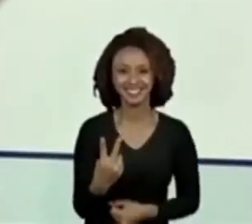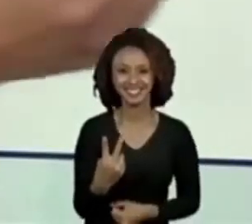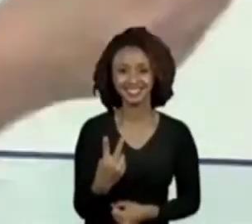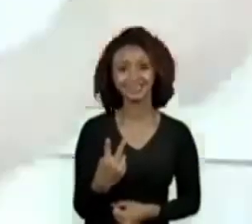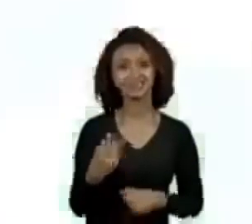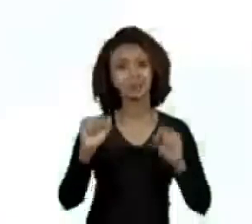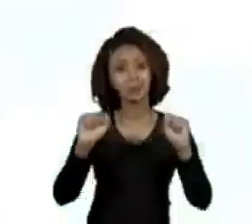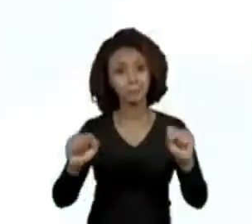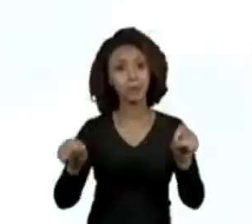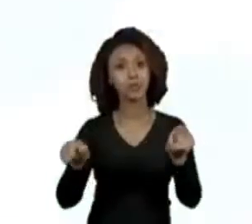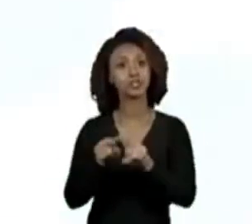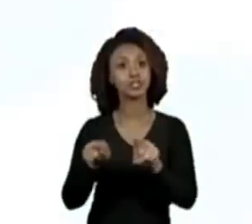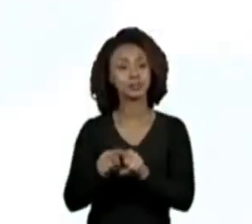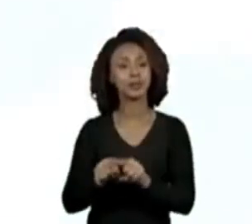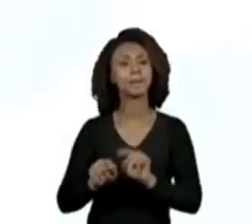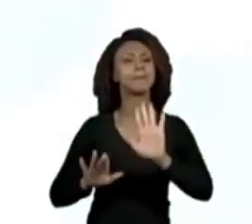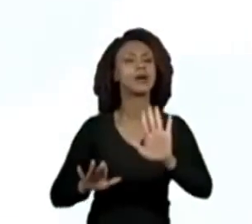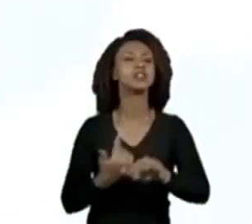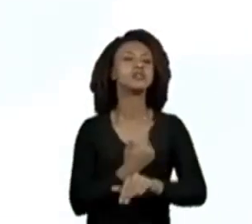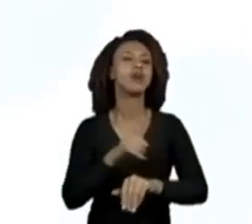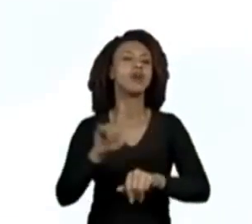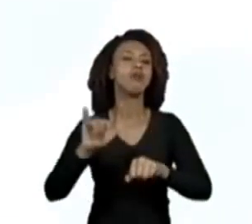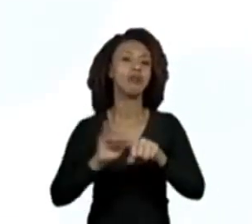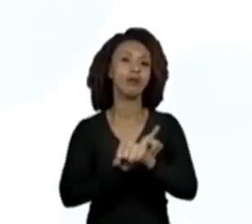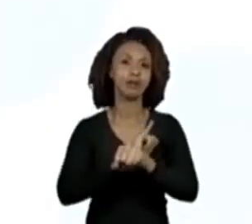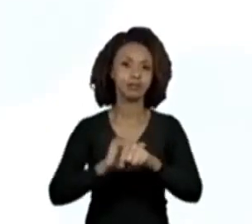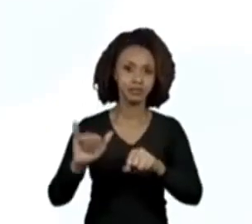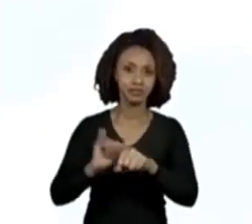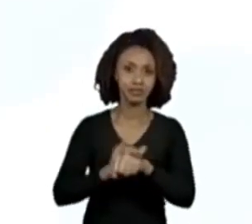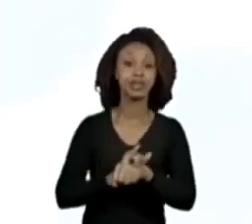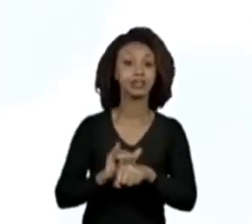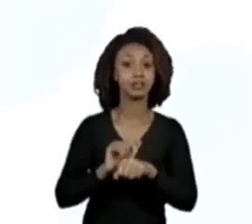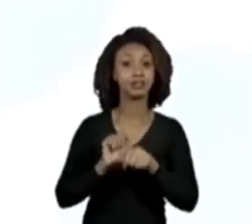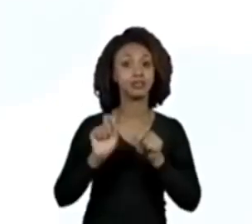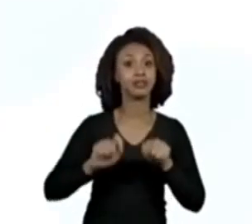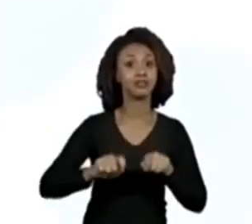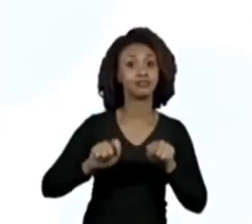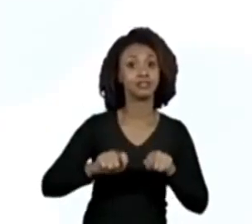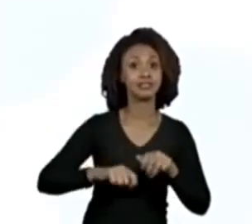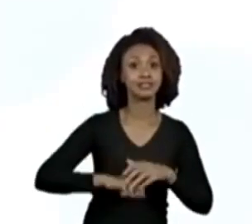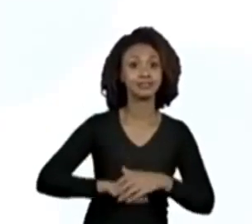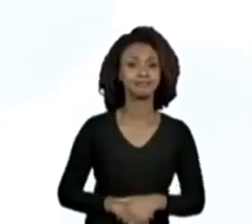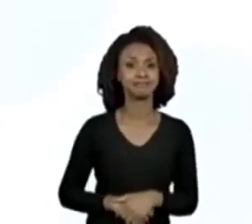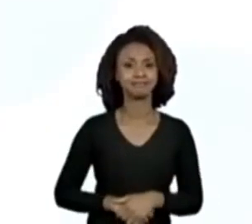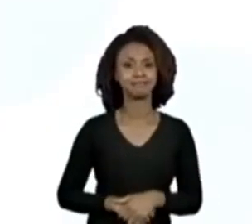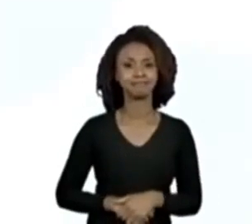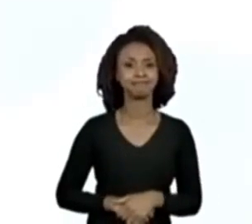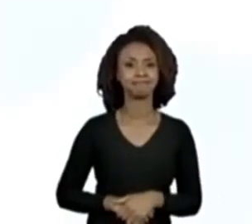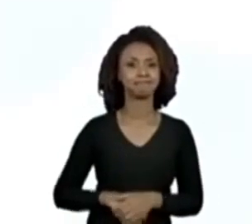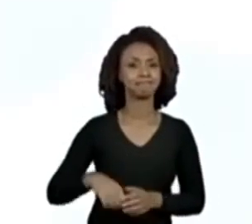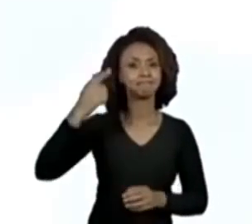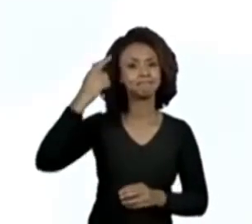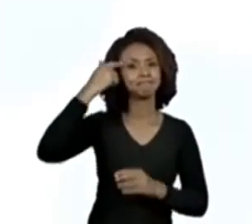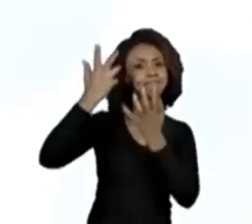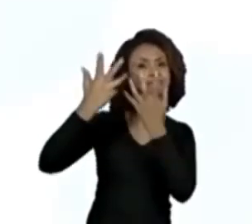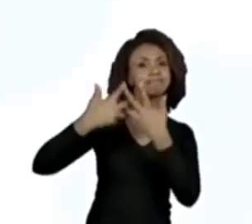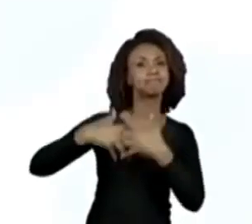lá também. Mas existe uma outra forma que a gente pode pensar,